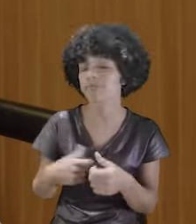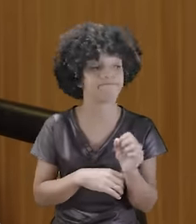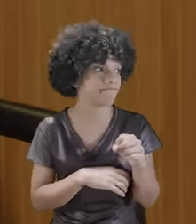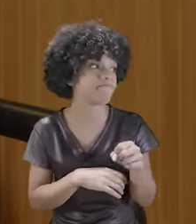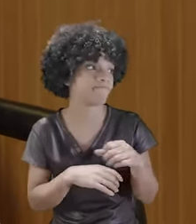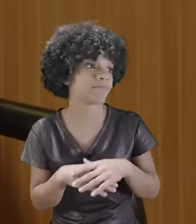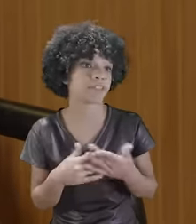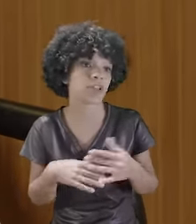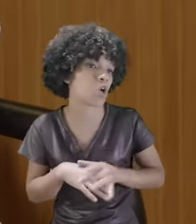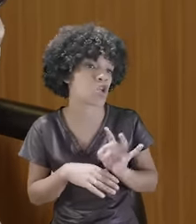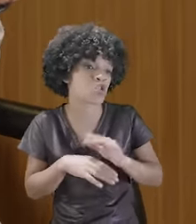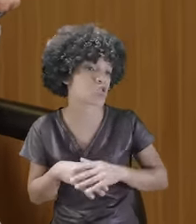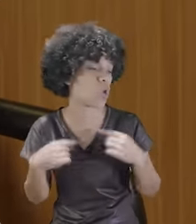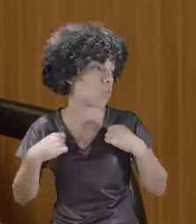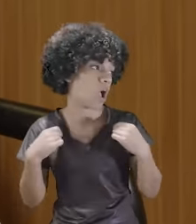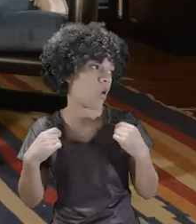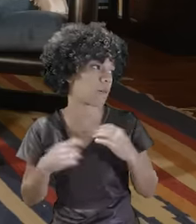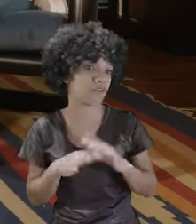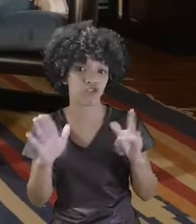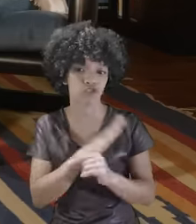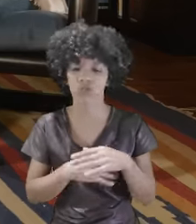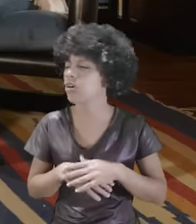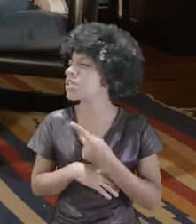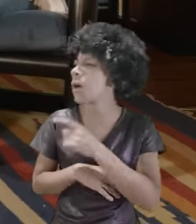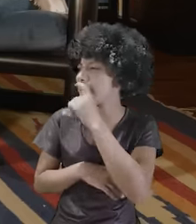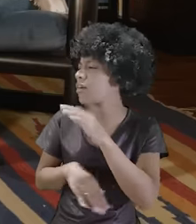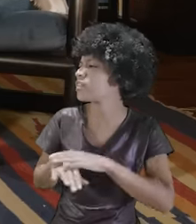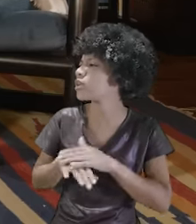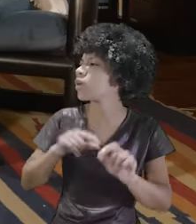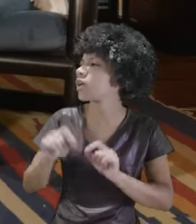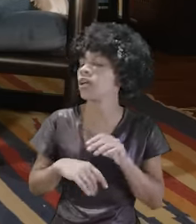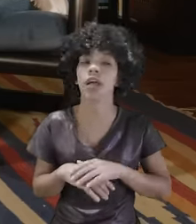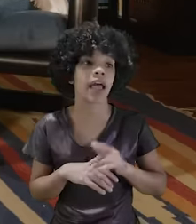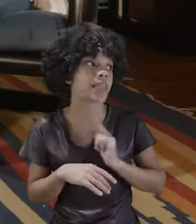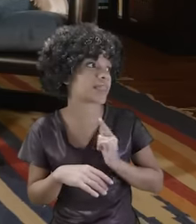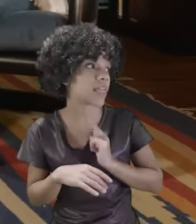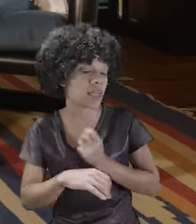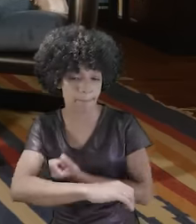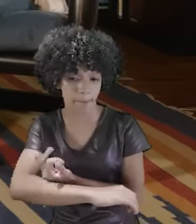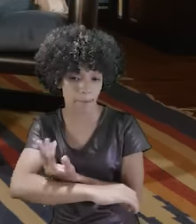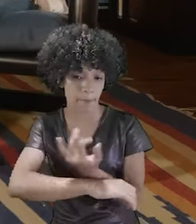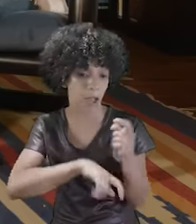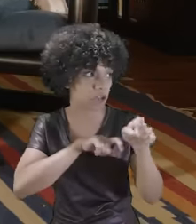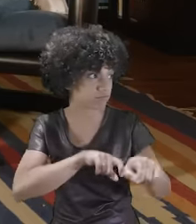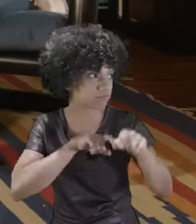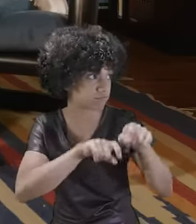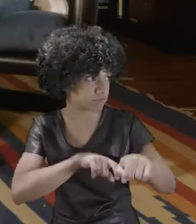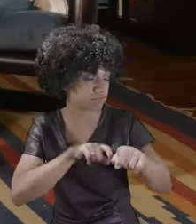isso a gente saiu só uma roupa do corpo seu pai fazer o que meu pai tem muitos plantas que ele